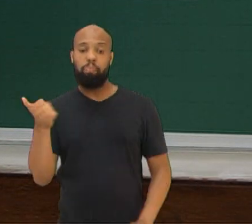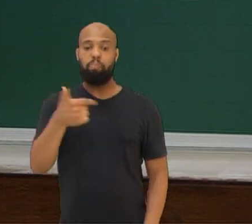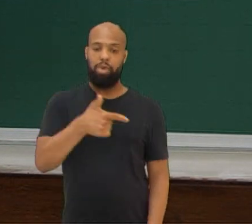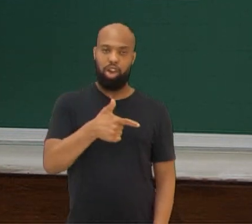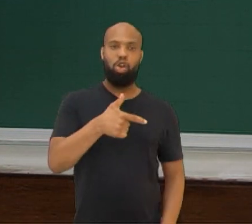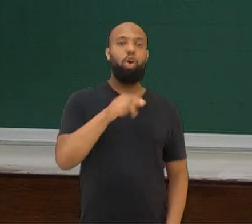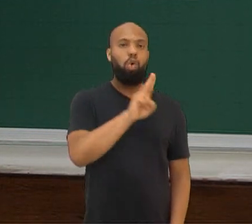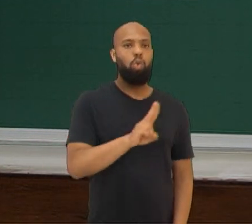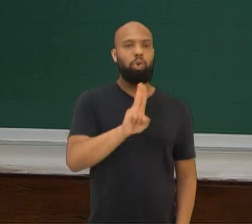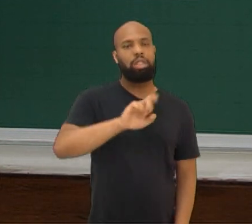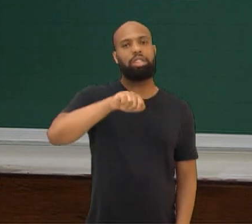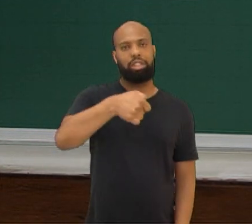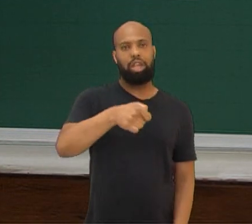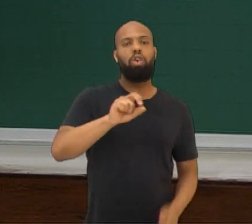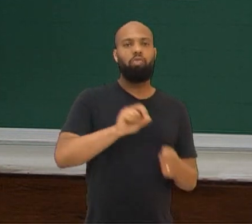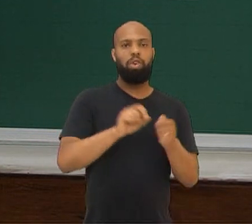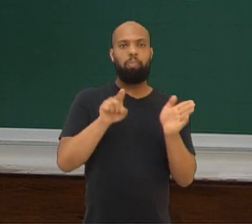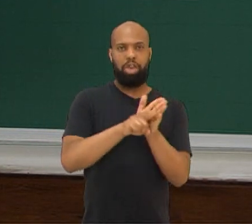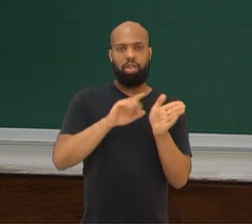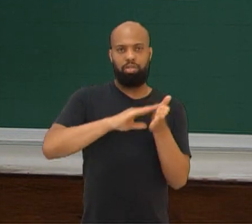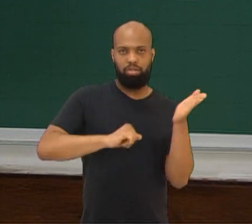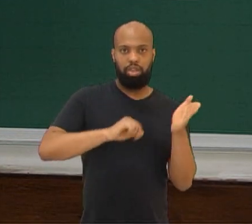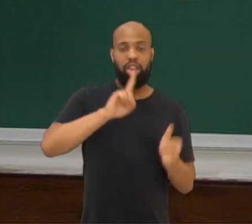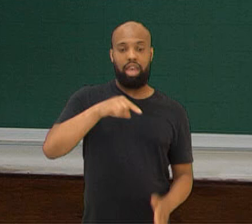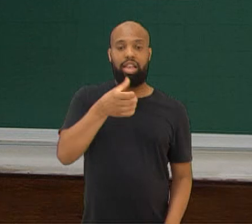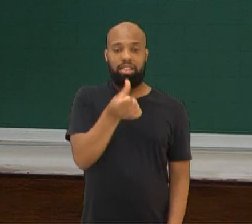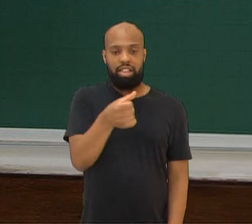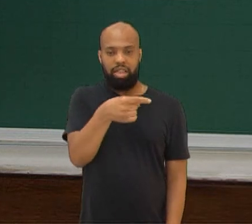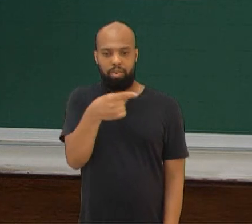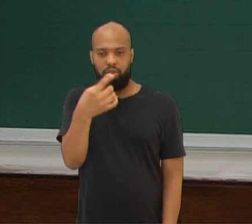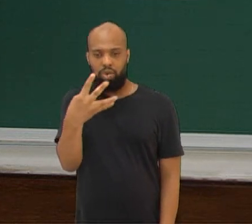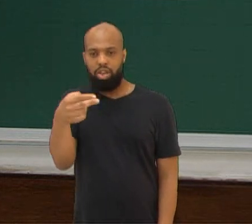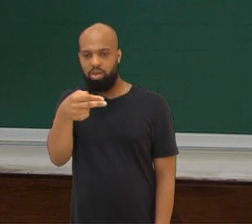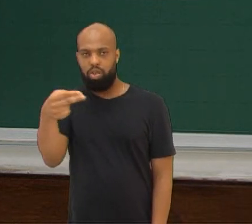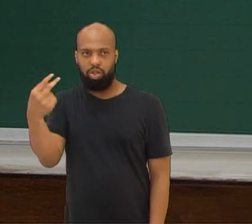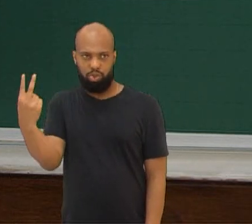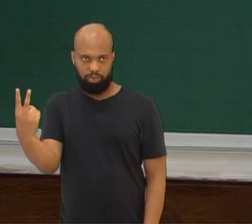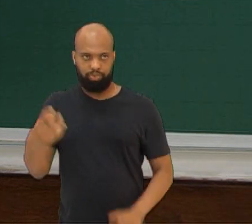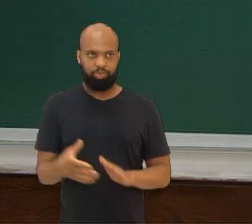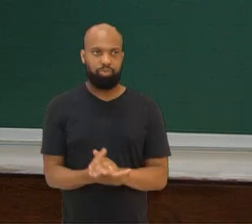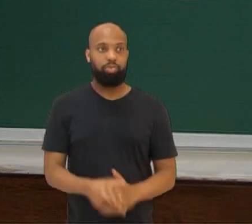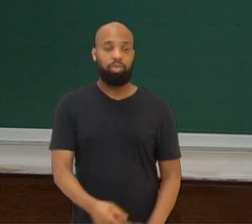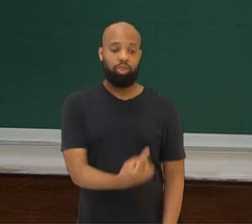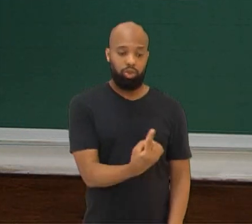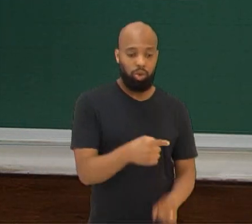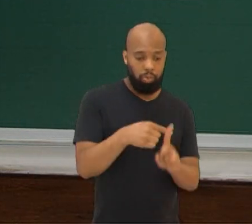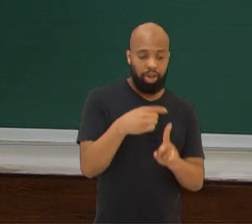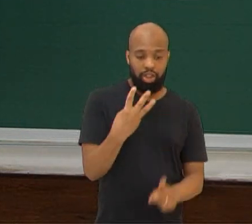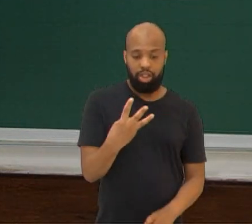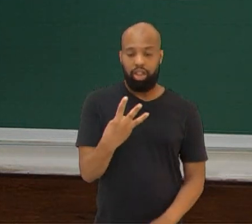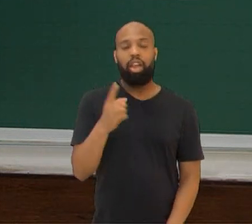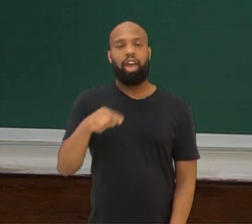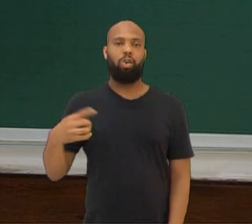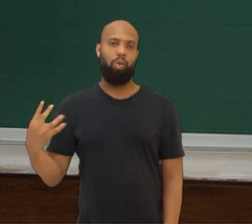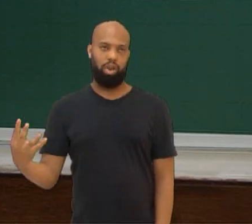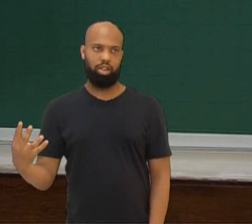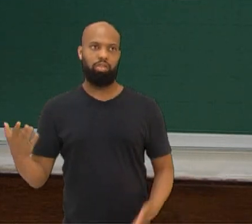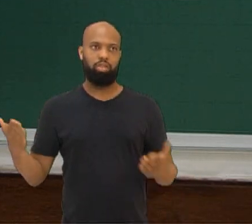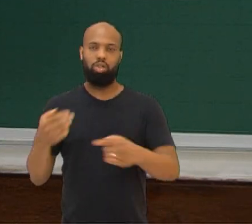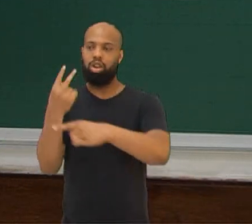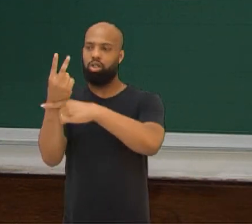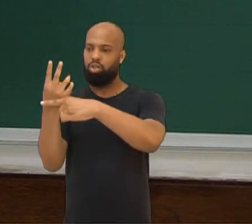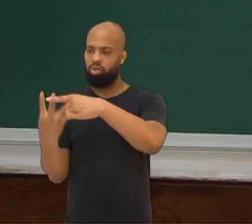faço a subtração. Então, fica 6 menos 4 igual a 2. 1 mais 3 igual a 4.